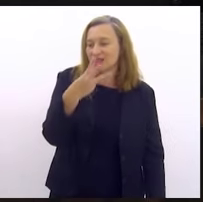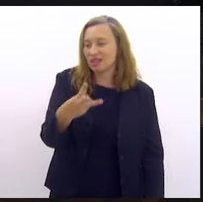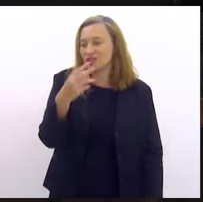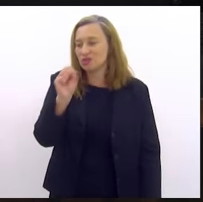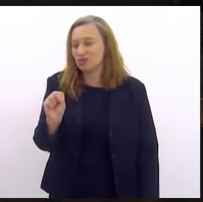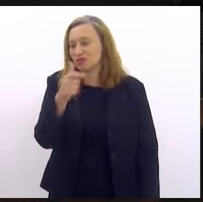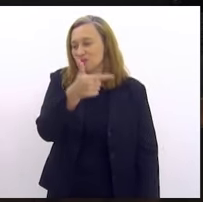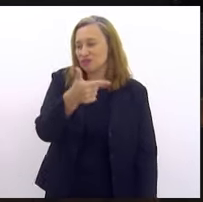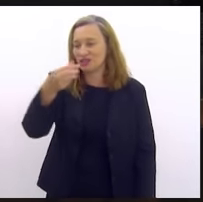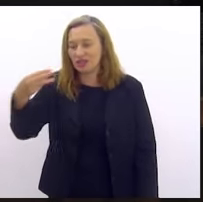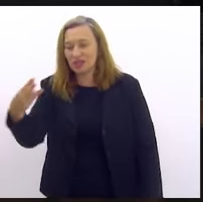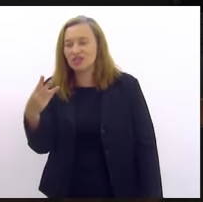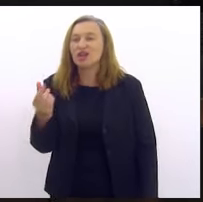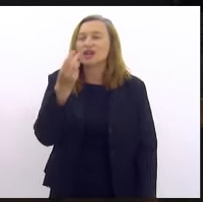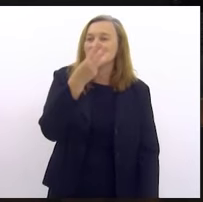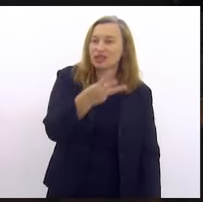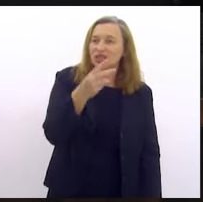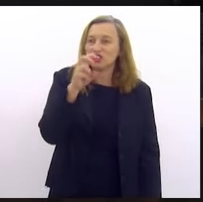438/2023,